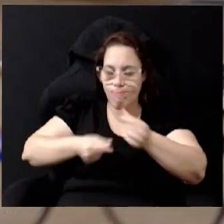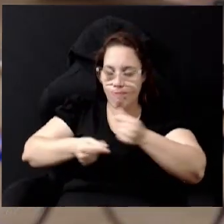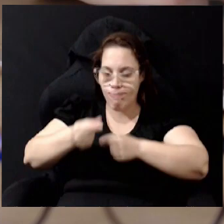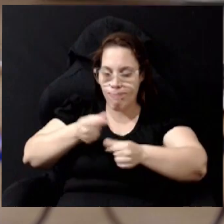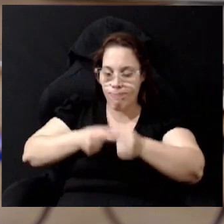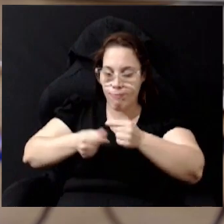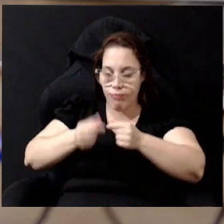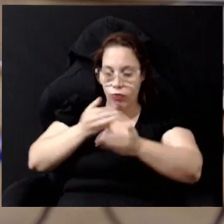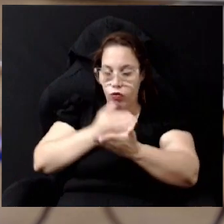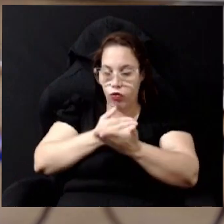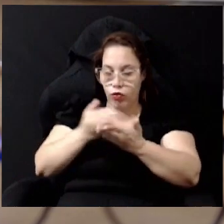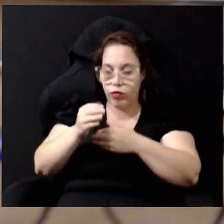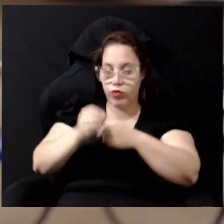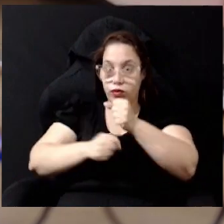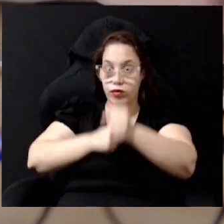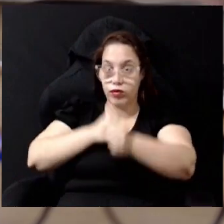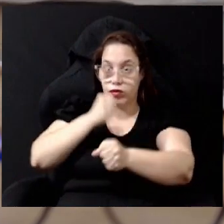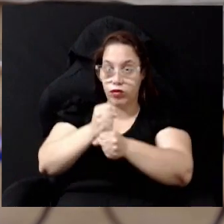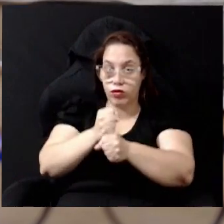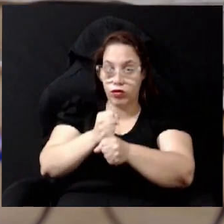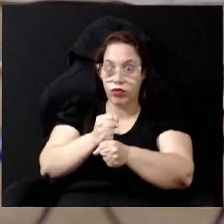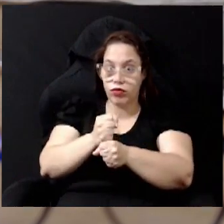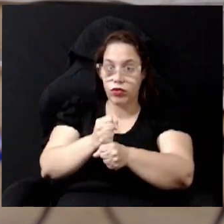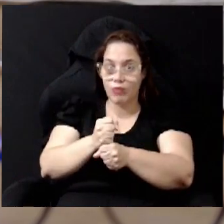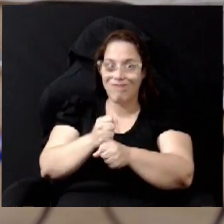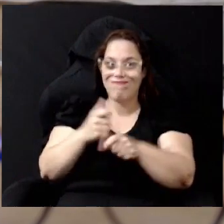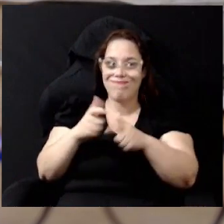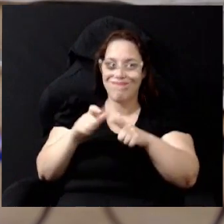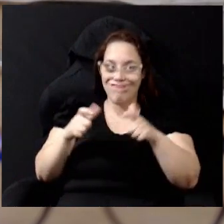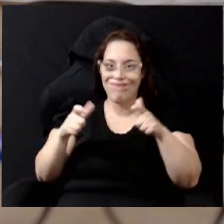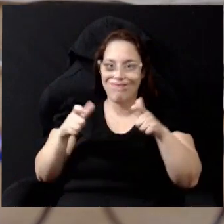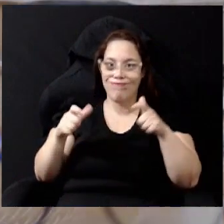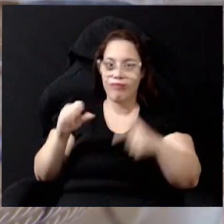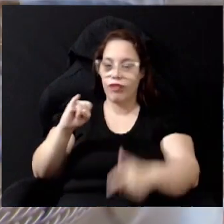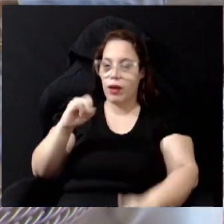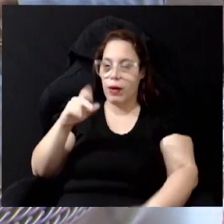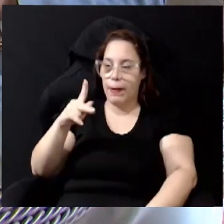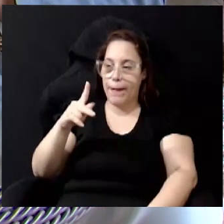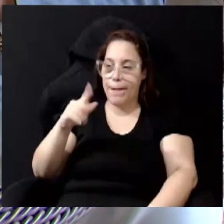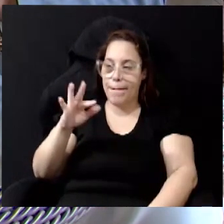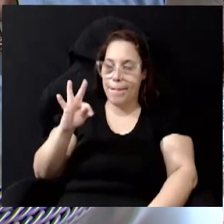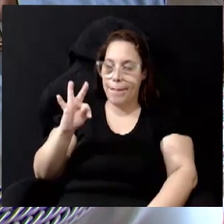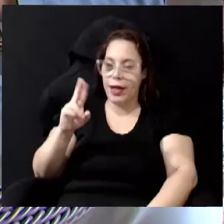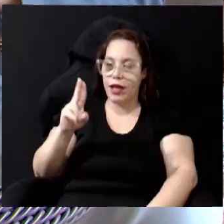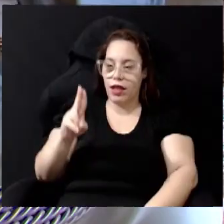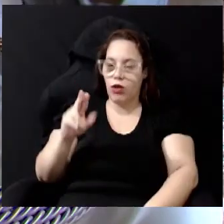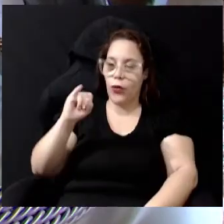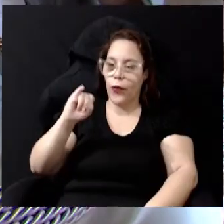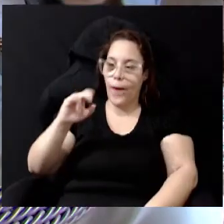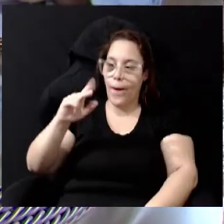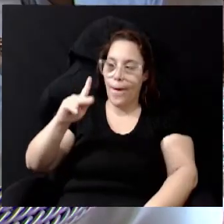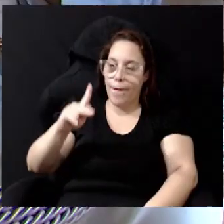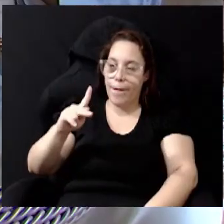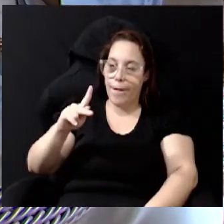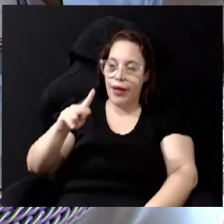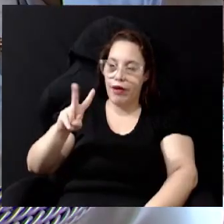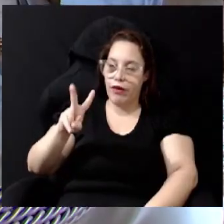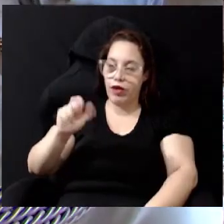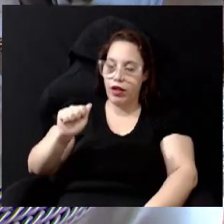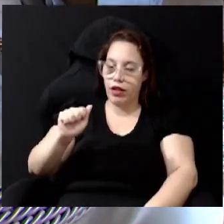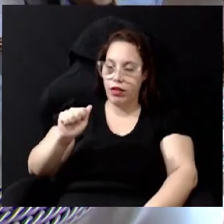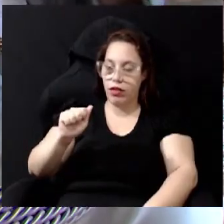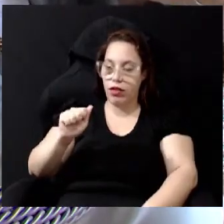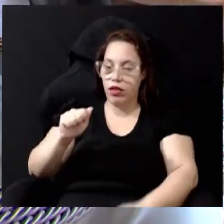do início do ano, e que são muitos: IPTU, IPVA, aumento de mensalidades escolares. Muitas vezes